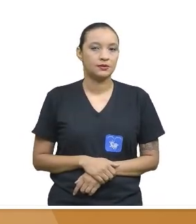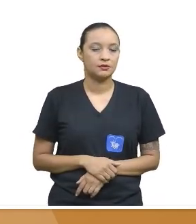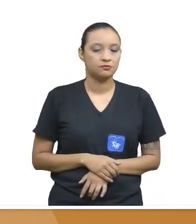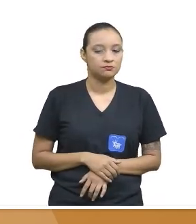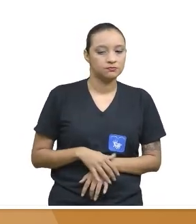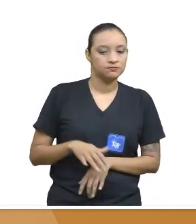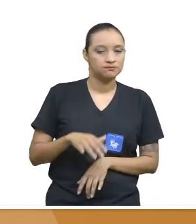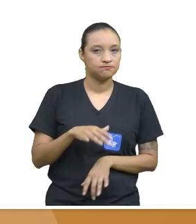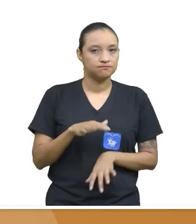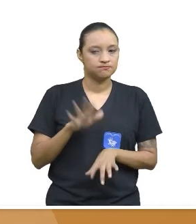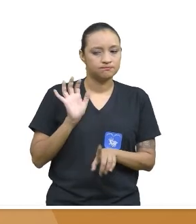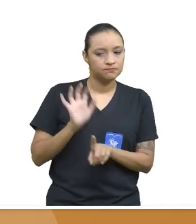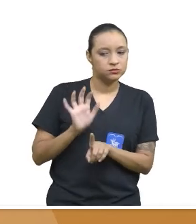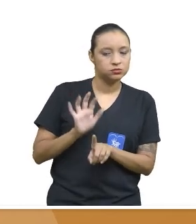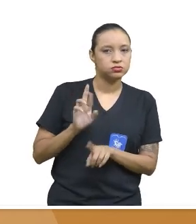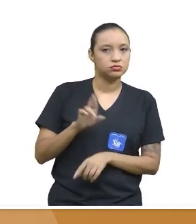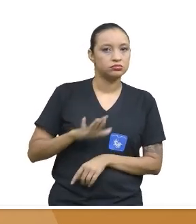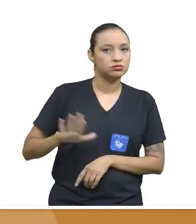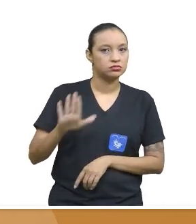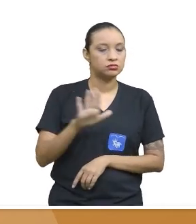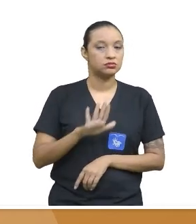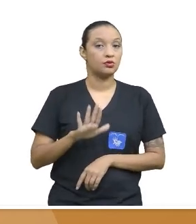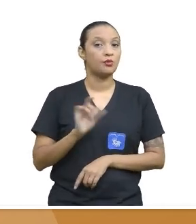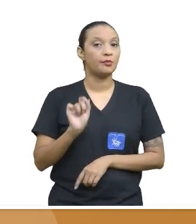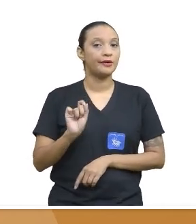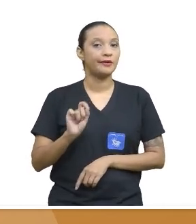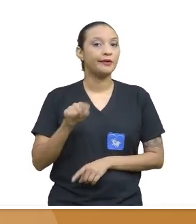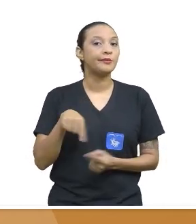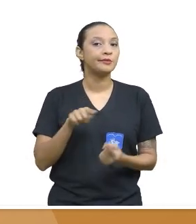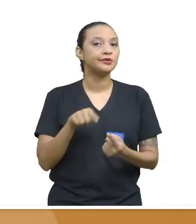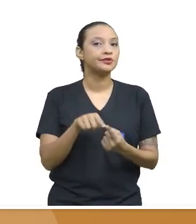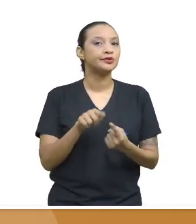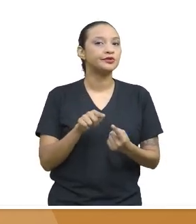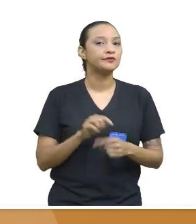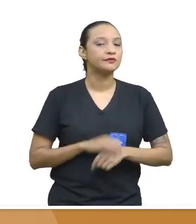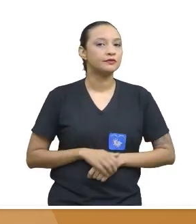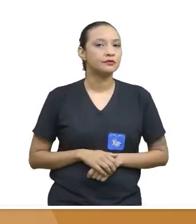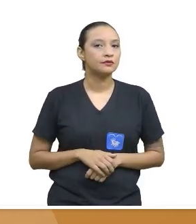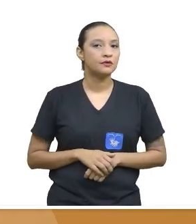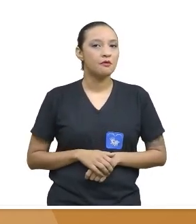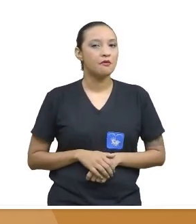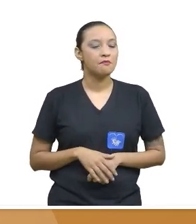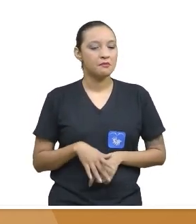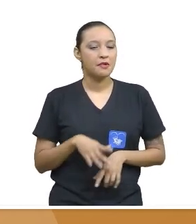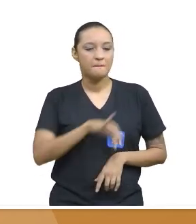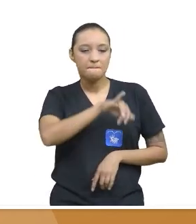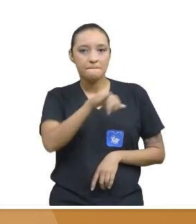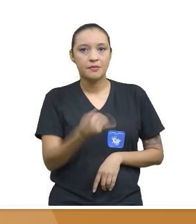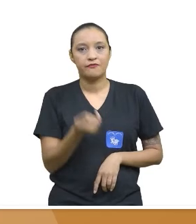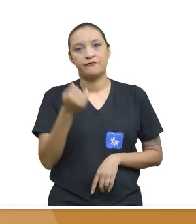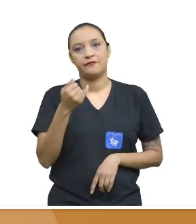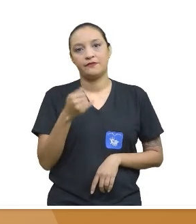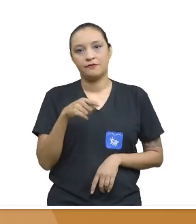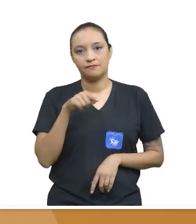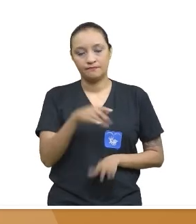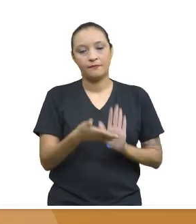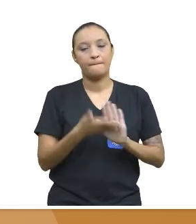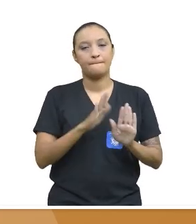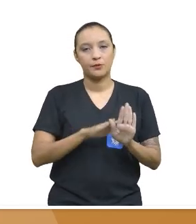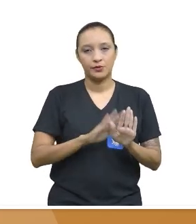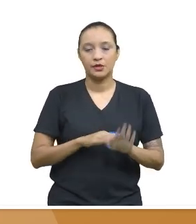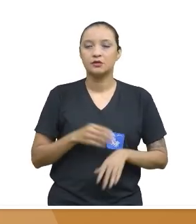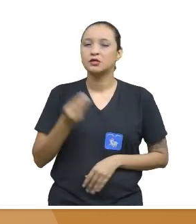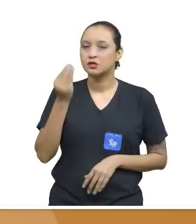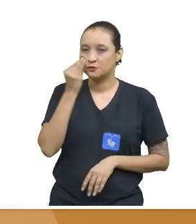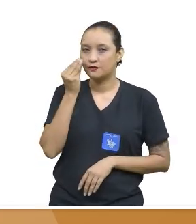manipulando essa região para que ela fosse um quintal dos Estados Unidos. A gente vai ver isso muito claramente,